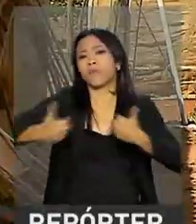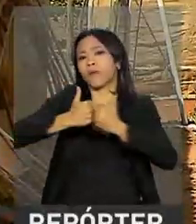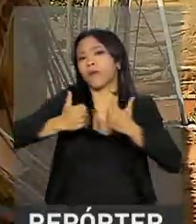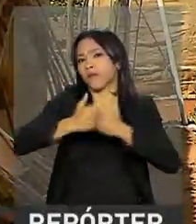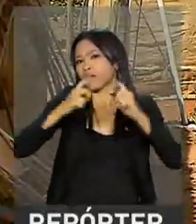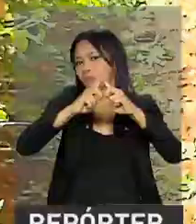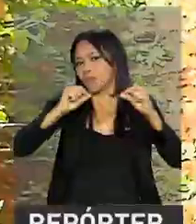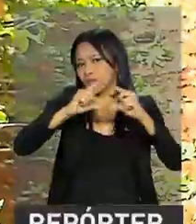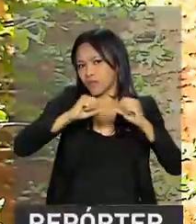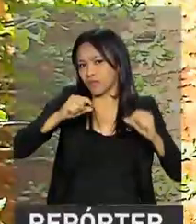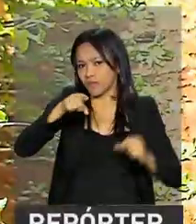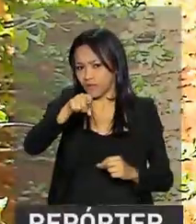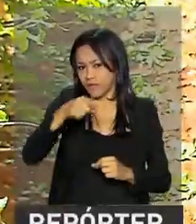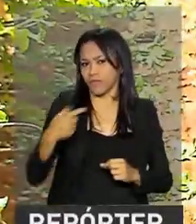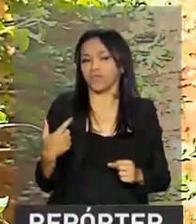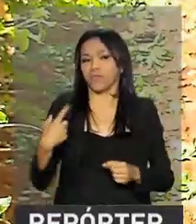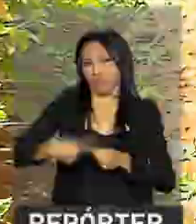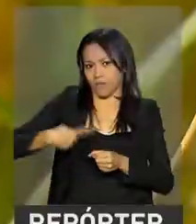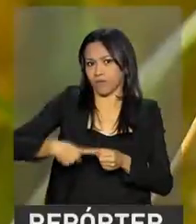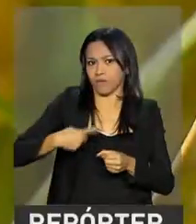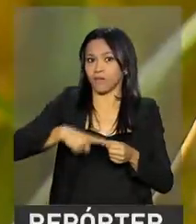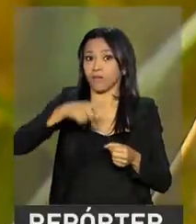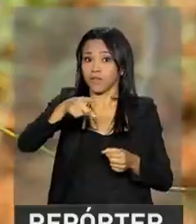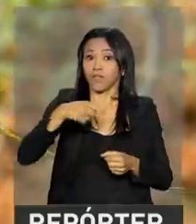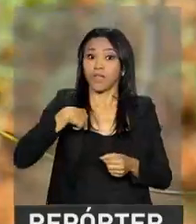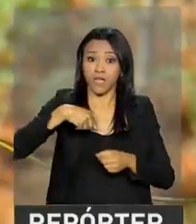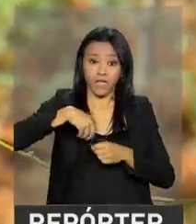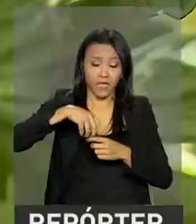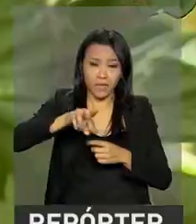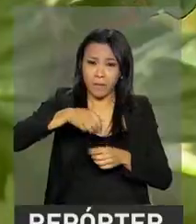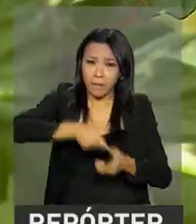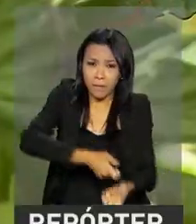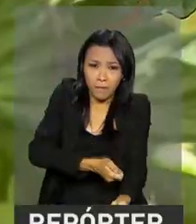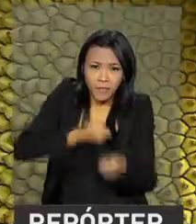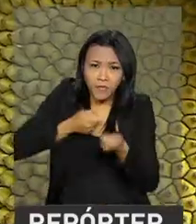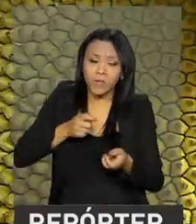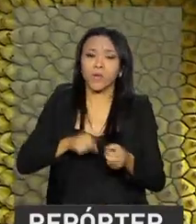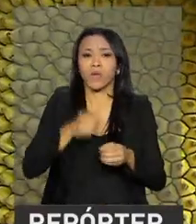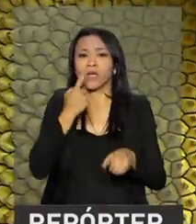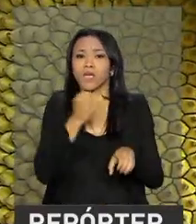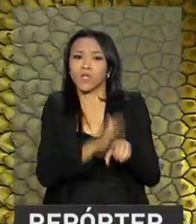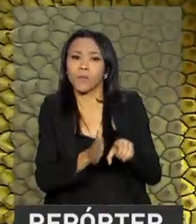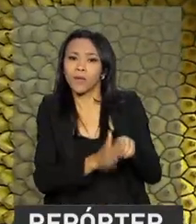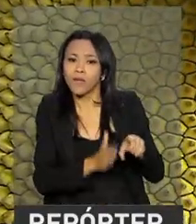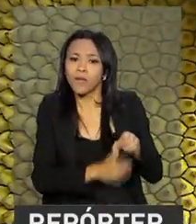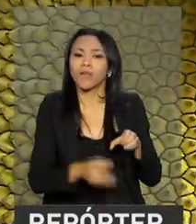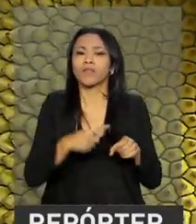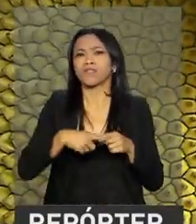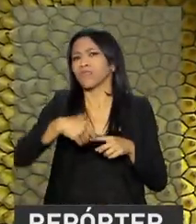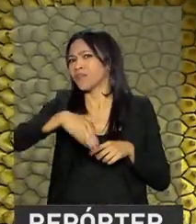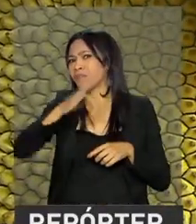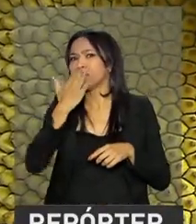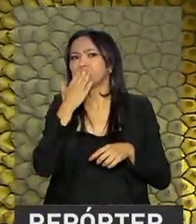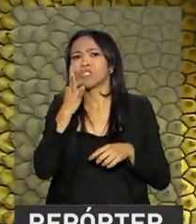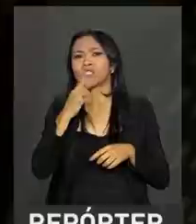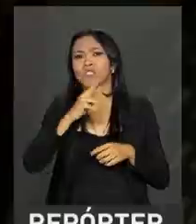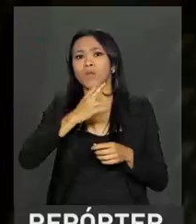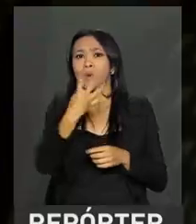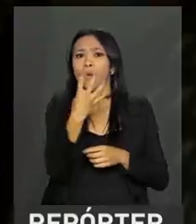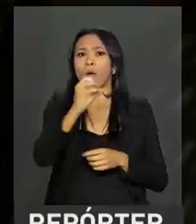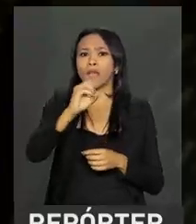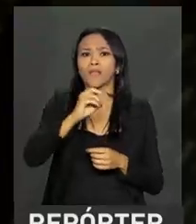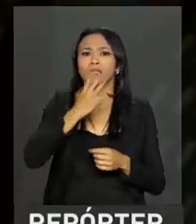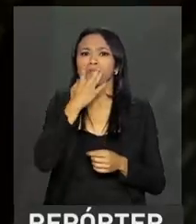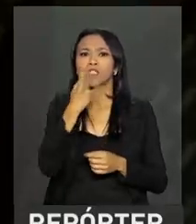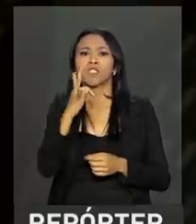federal cultiva hortaliças maracujá mandioca e tomate além de mais de 40 tipos de frutas